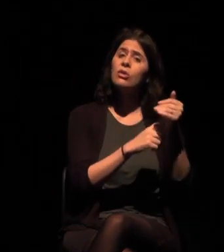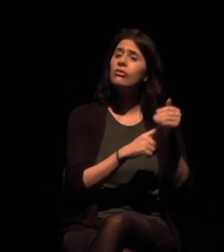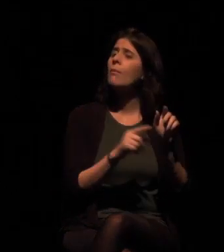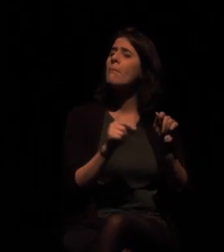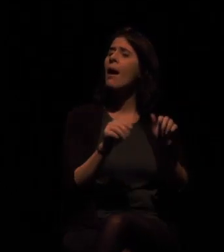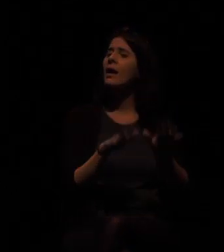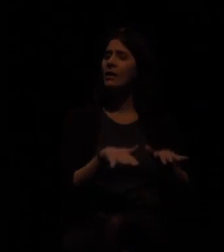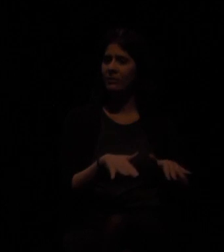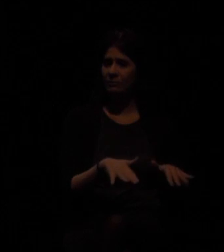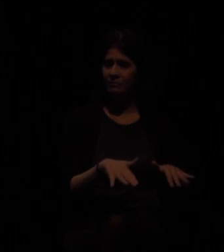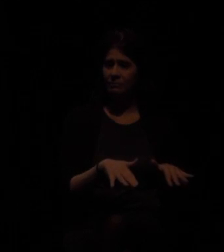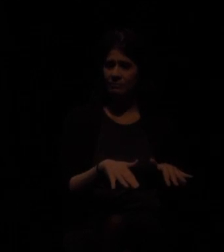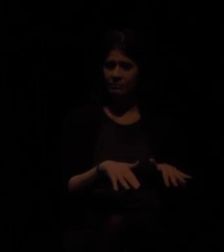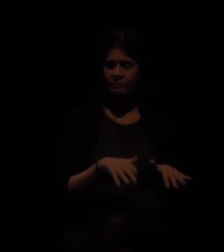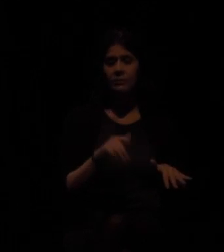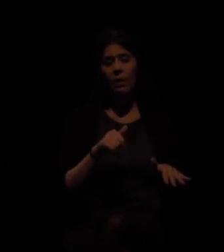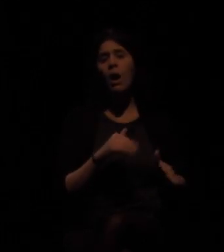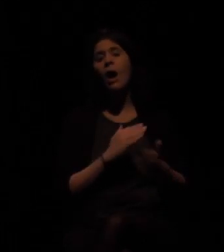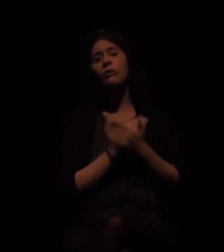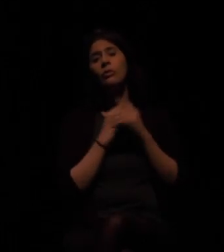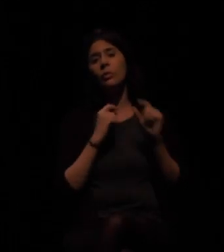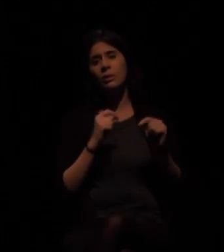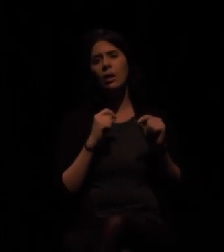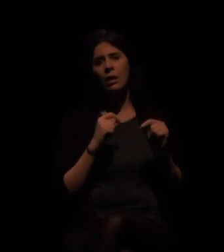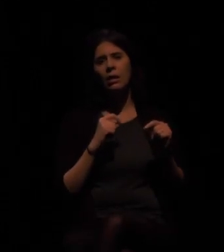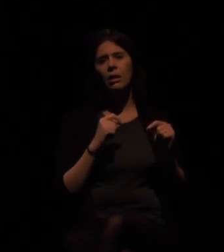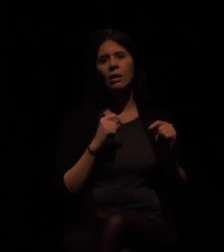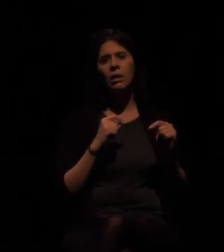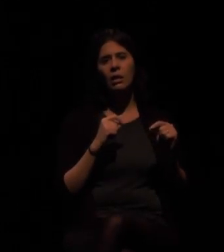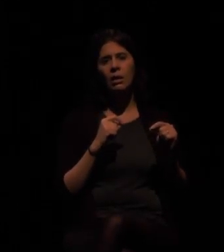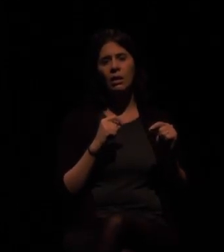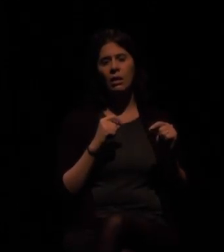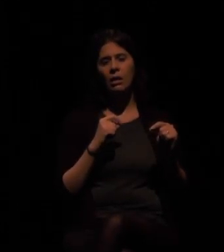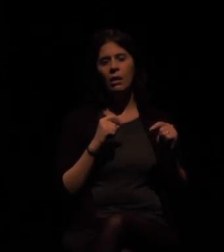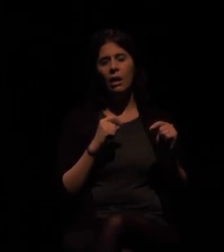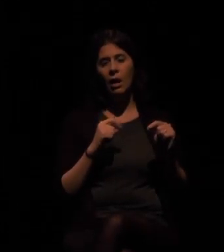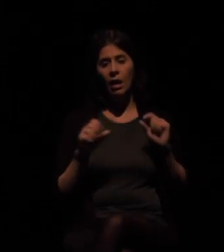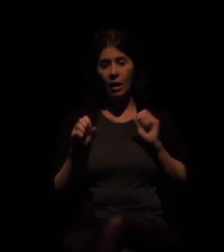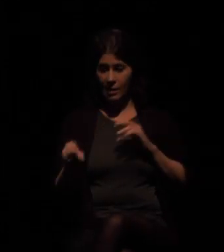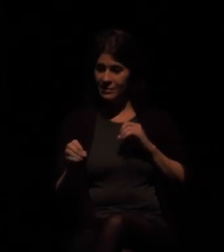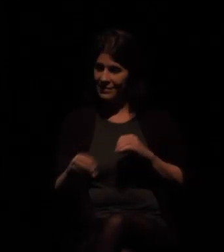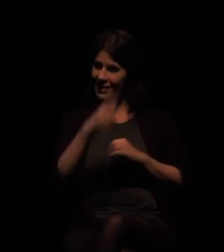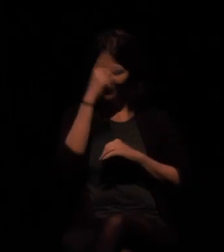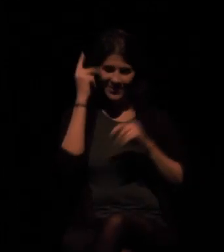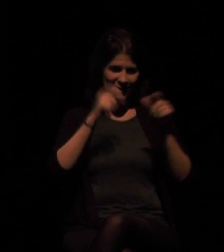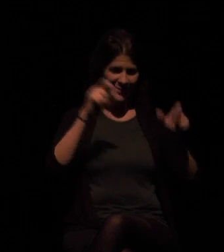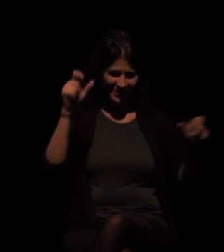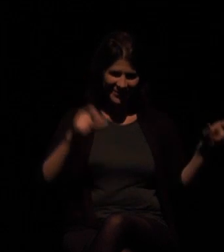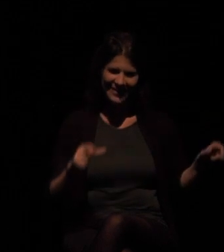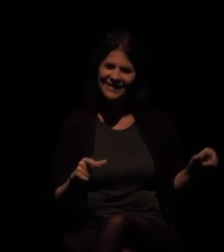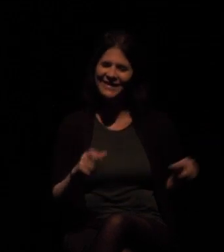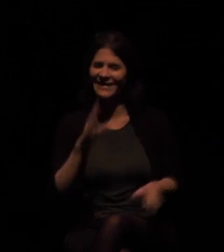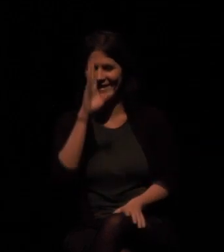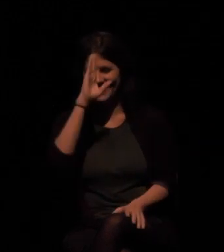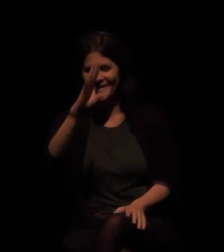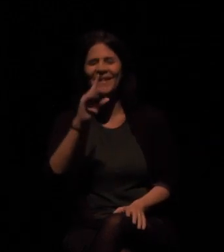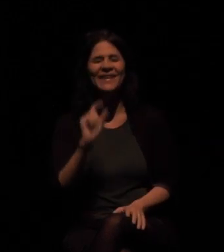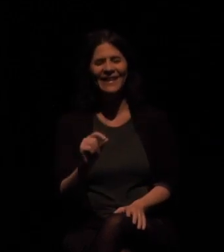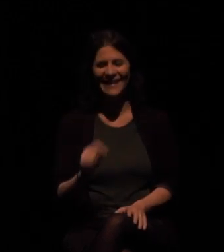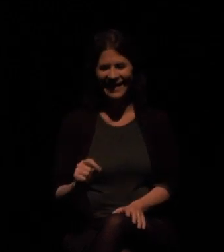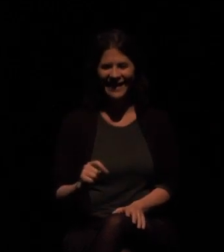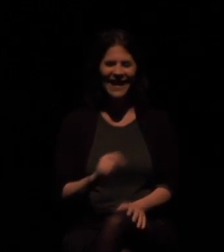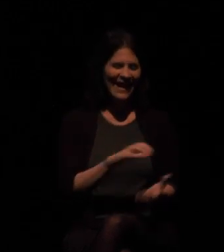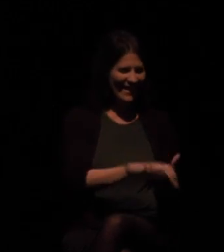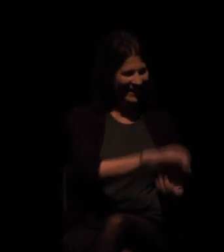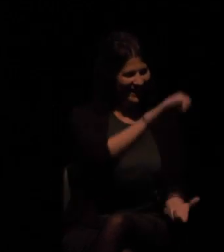precisa fazer de qualquer maneira mas além disso é baseado em dados e o brasil é um país particularmente bom para isso porque o brasil é um país